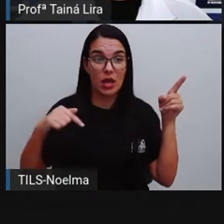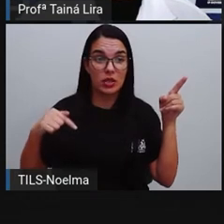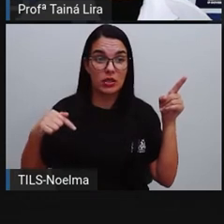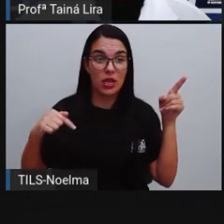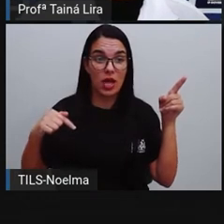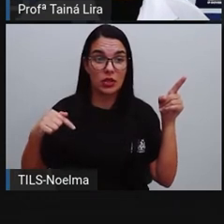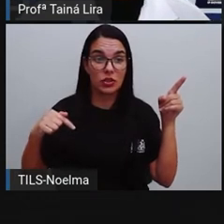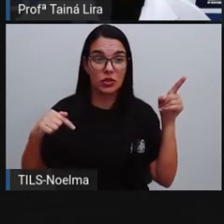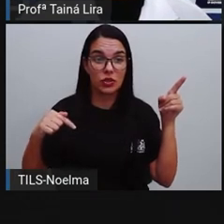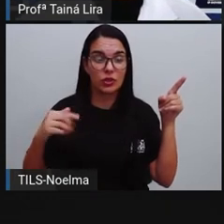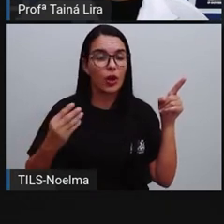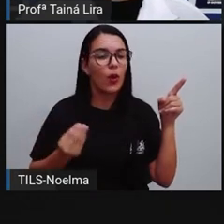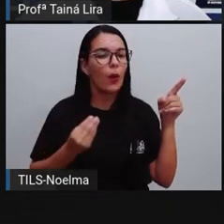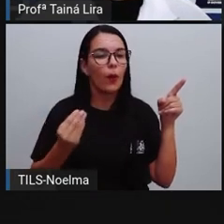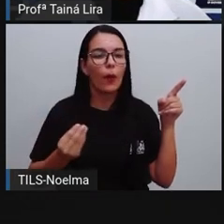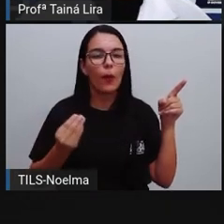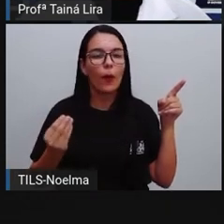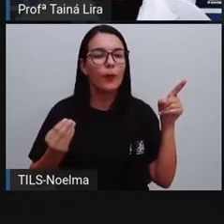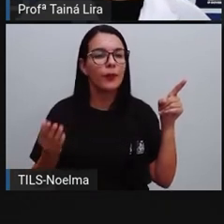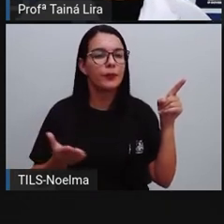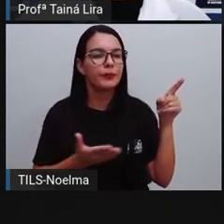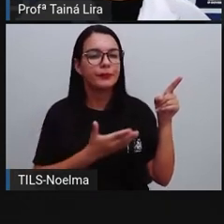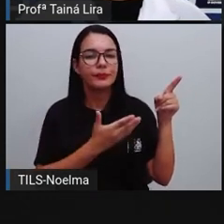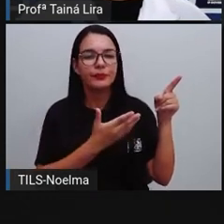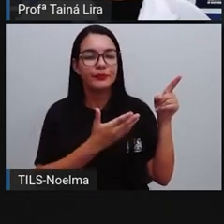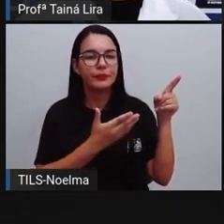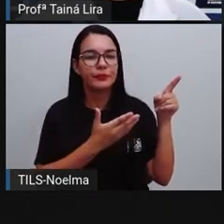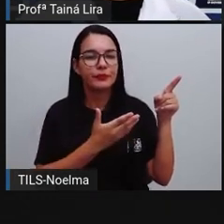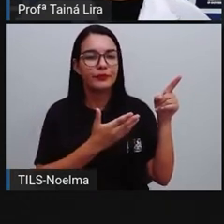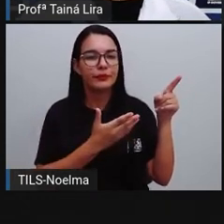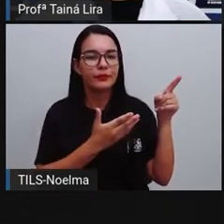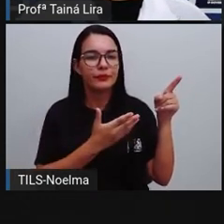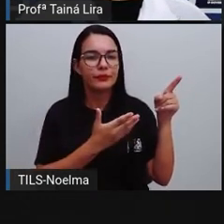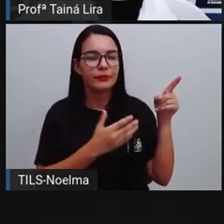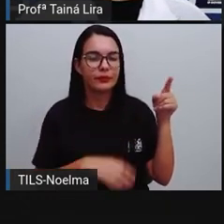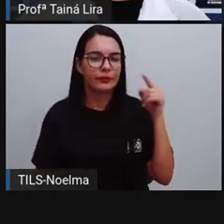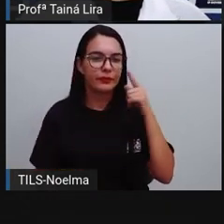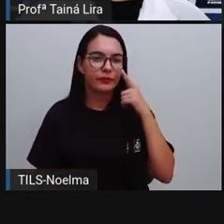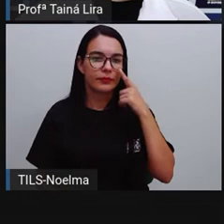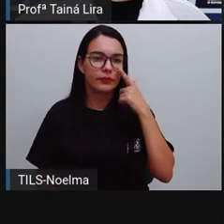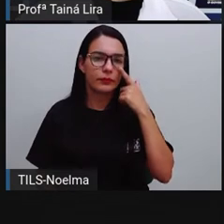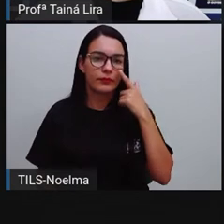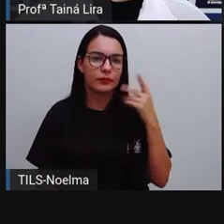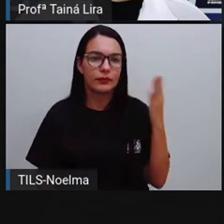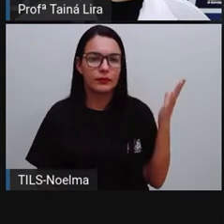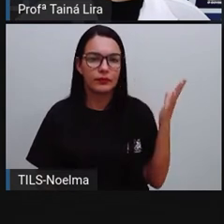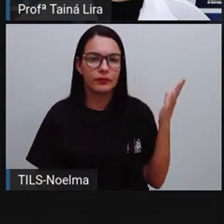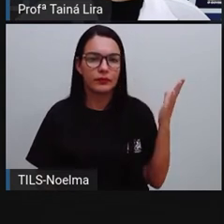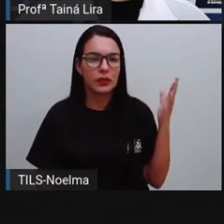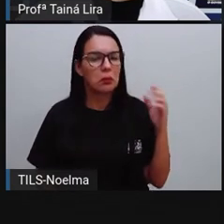Esse é o 107 como é que eu decomponho prol sempre 7